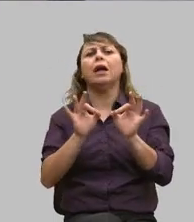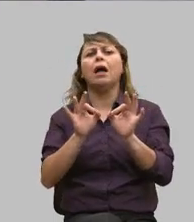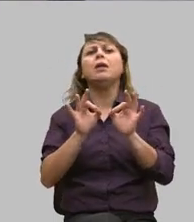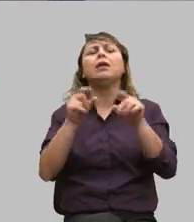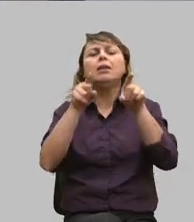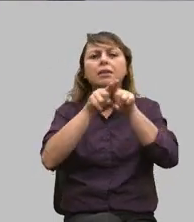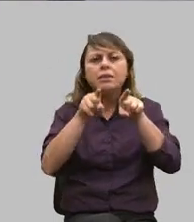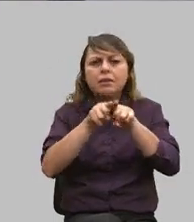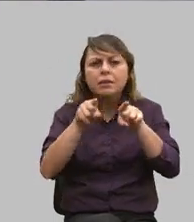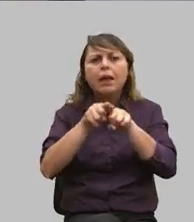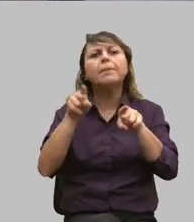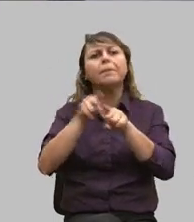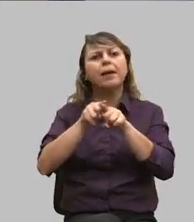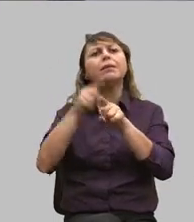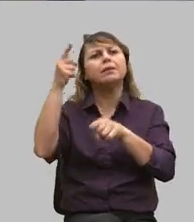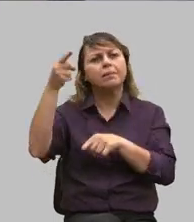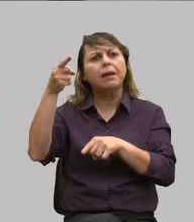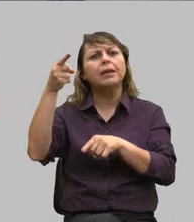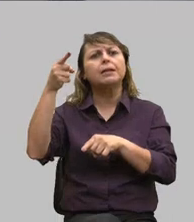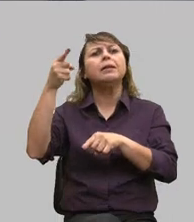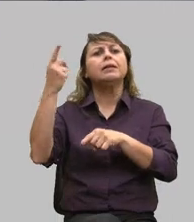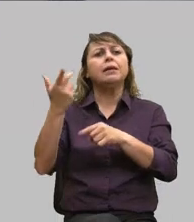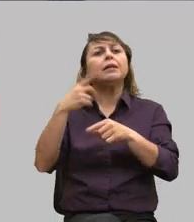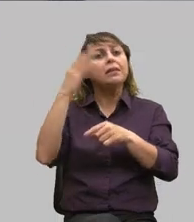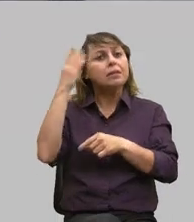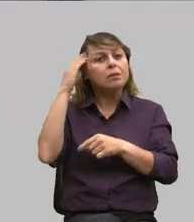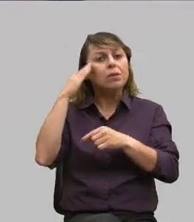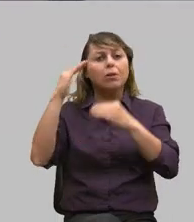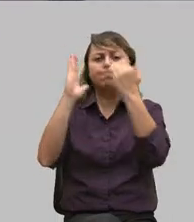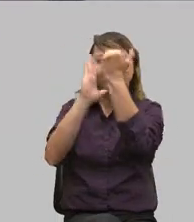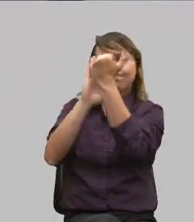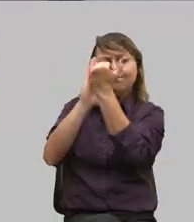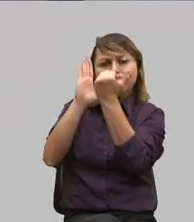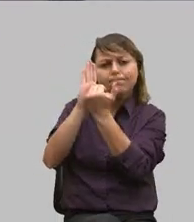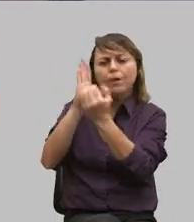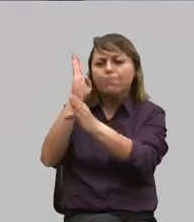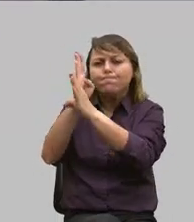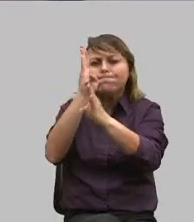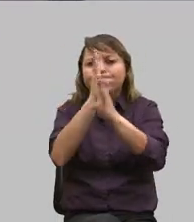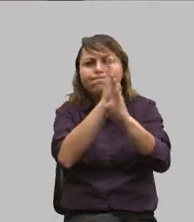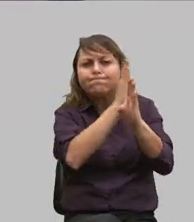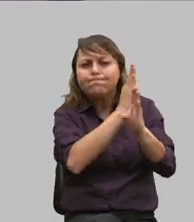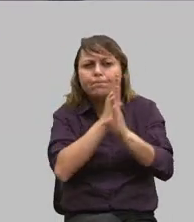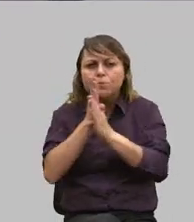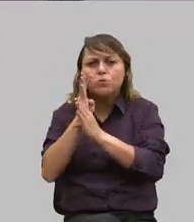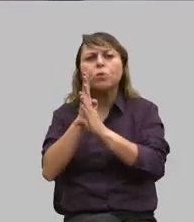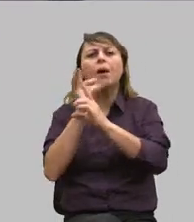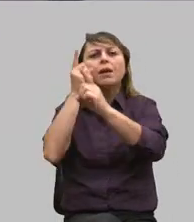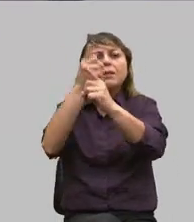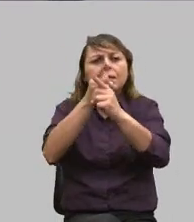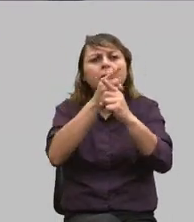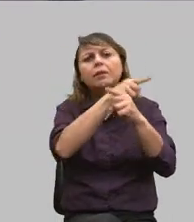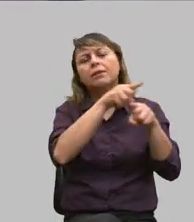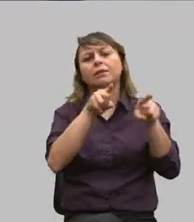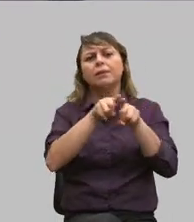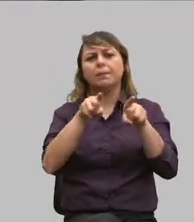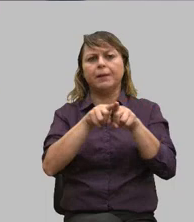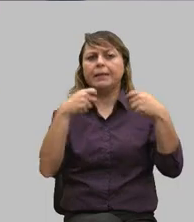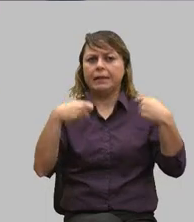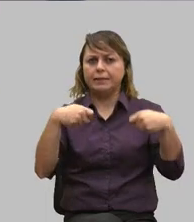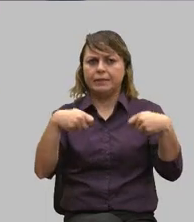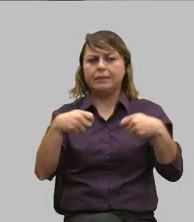caminho na atenção especializada à medida que são né identificadas as as as condições necessárias pode